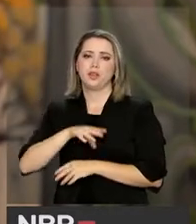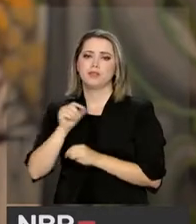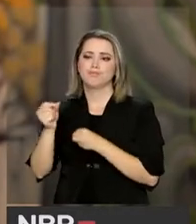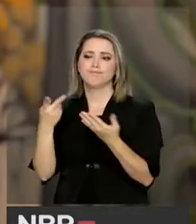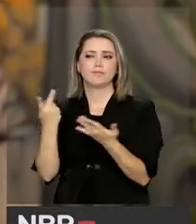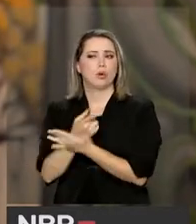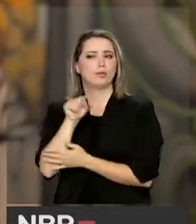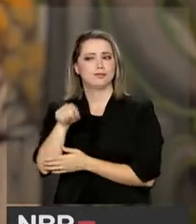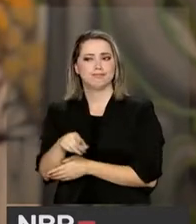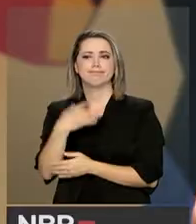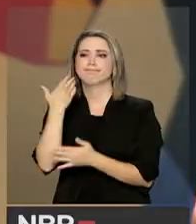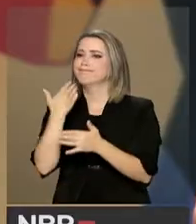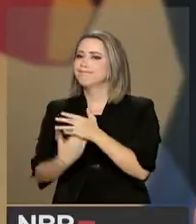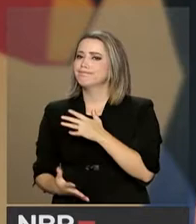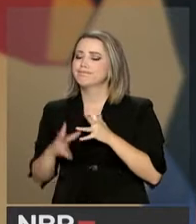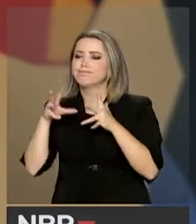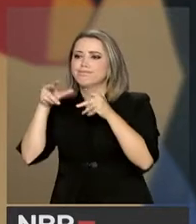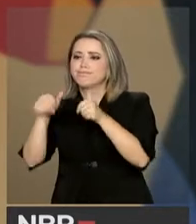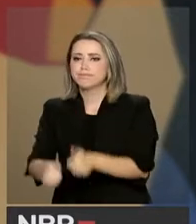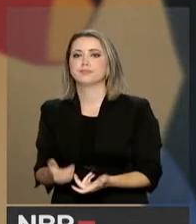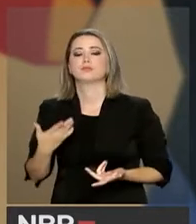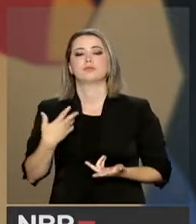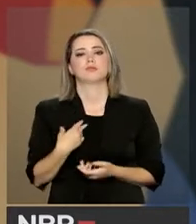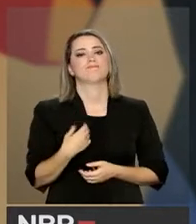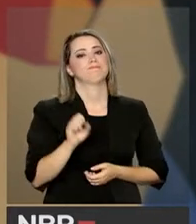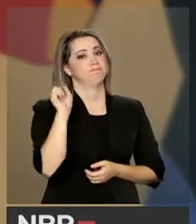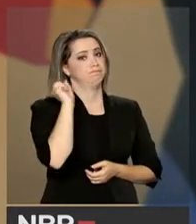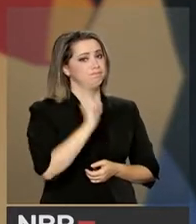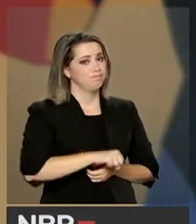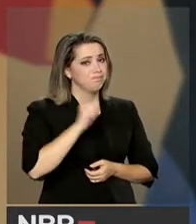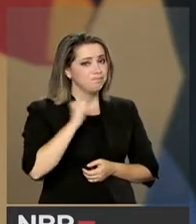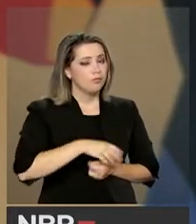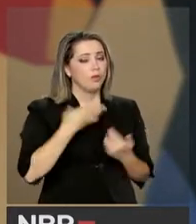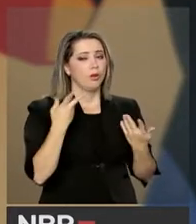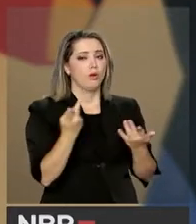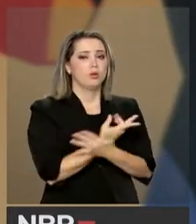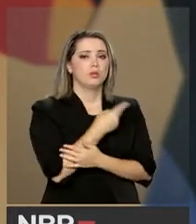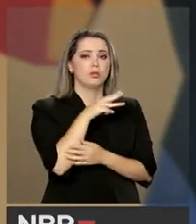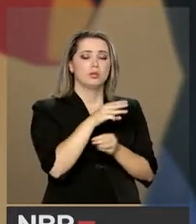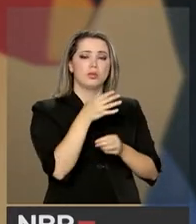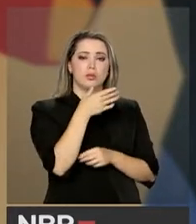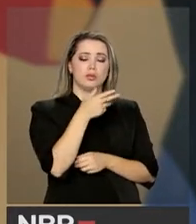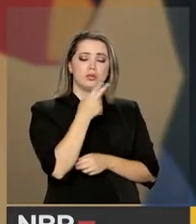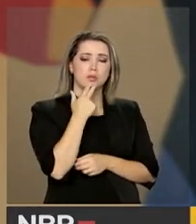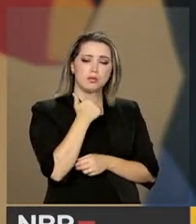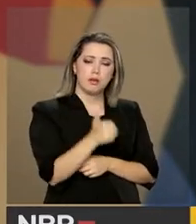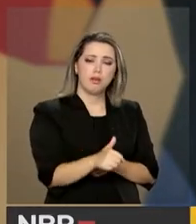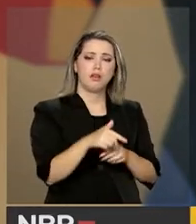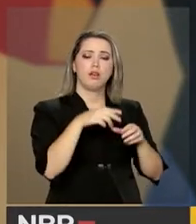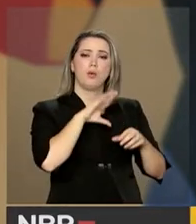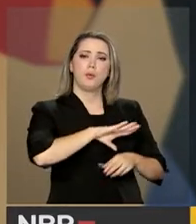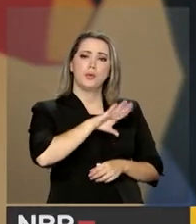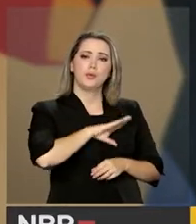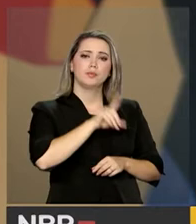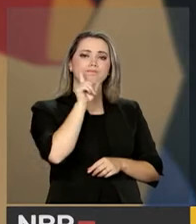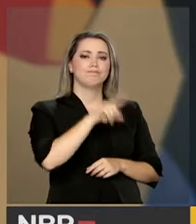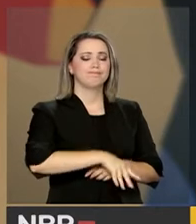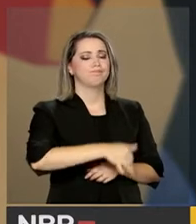são irreparáveis, né? Sim, Ana. O que aconteceu com o Museu da Língua Portuguesa foi